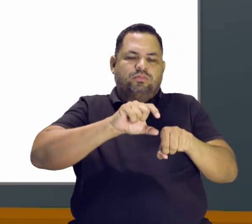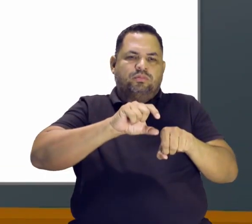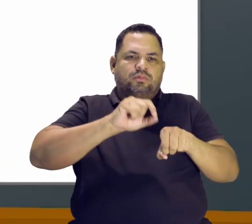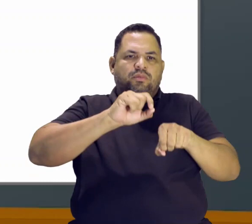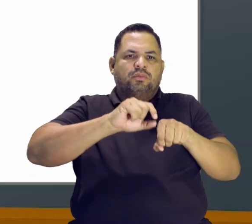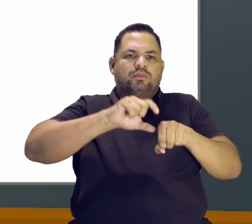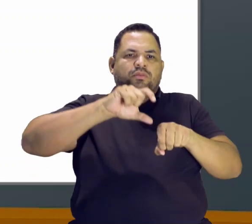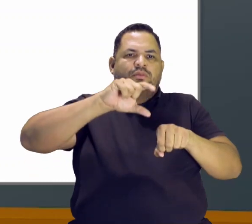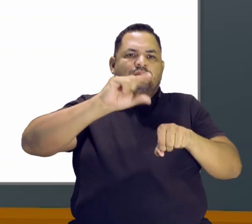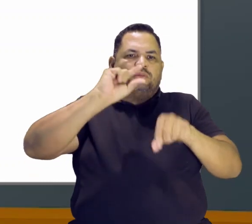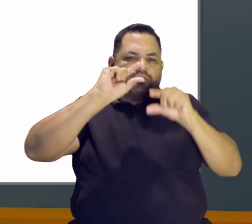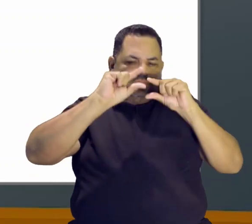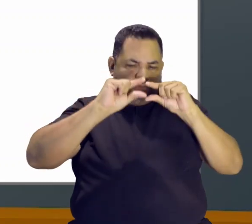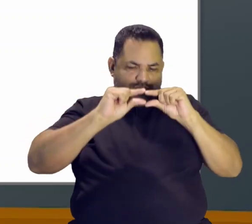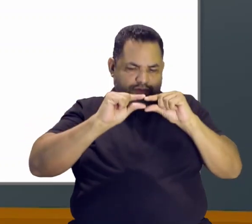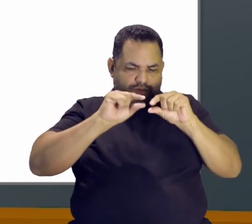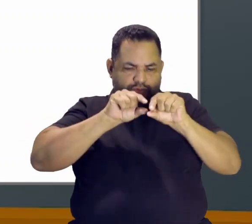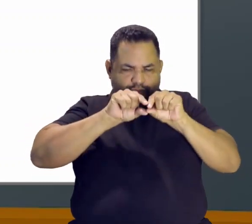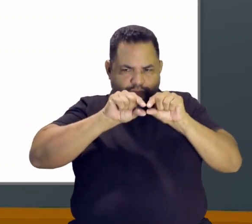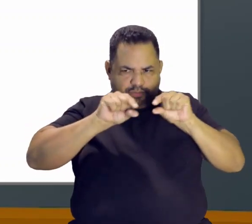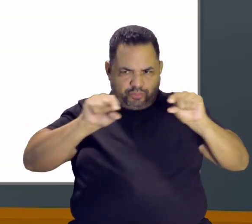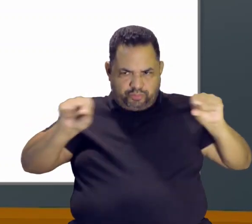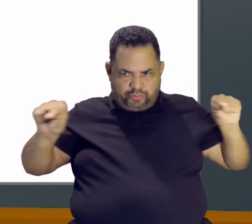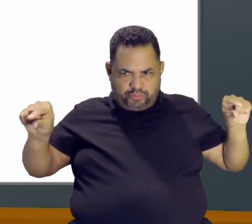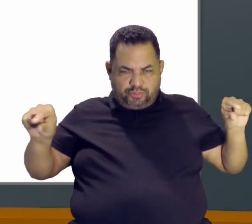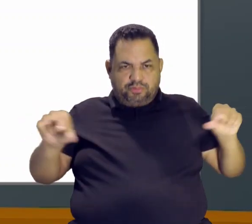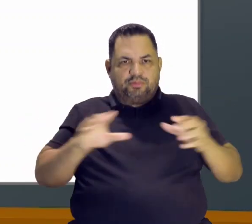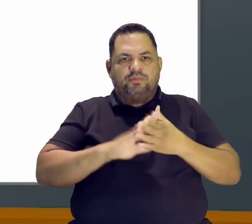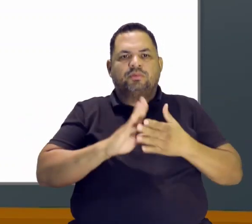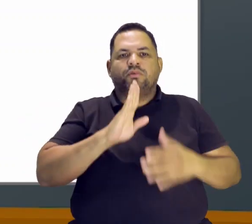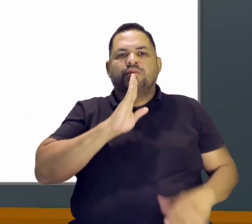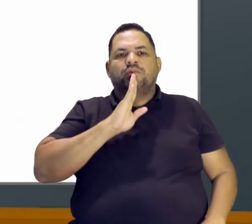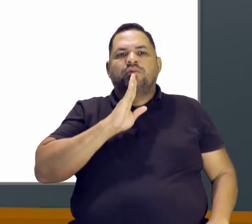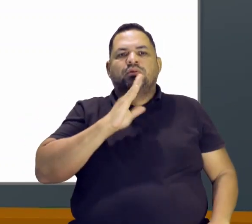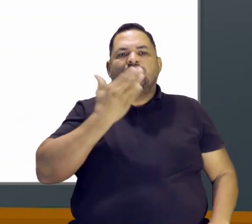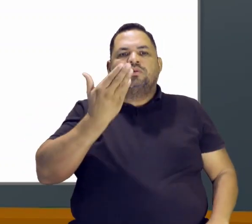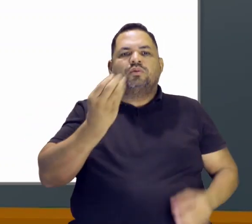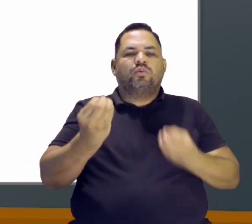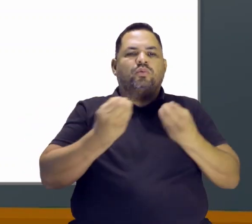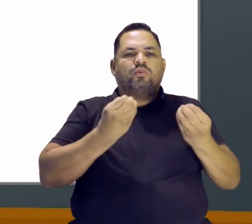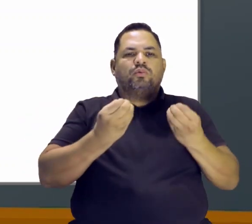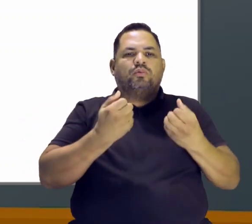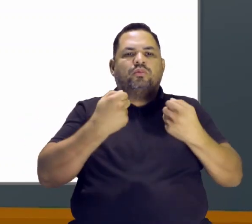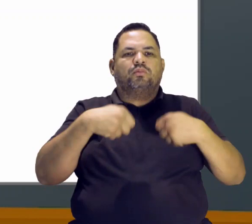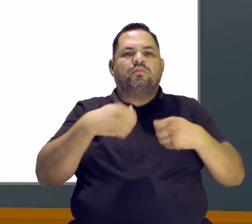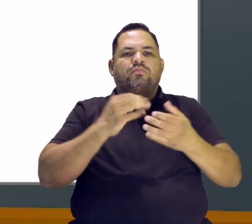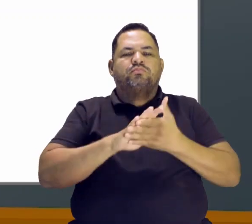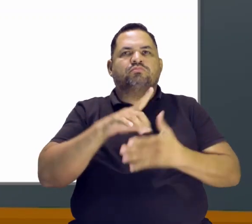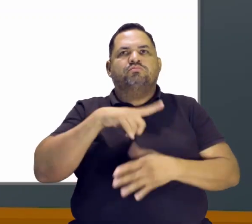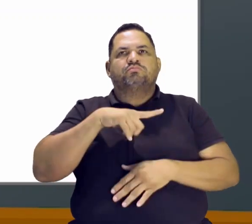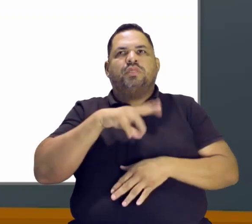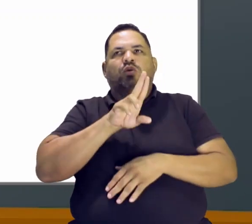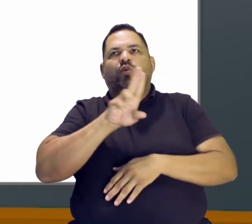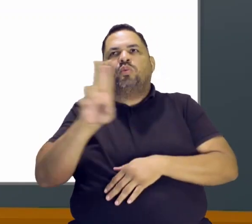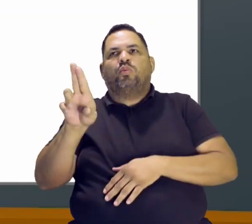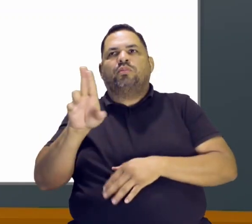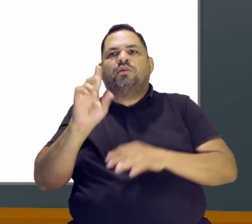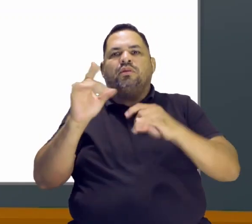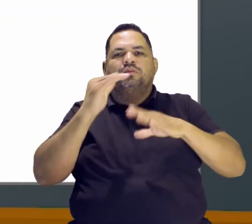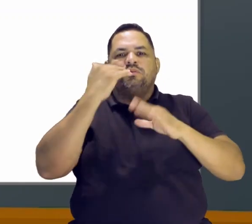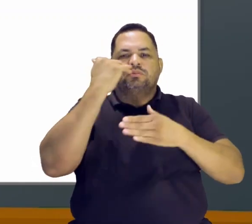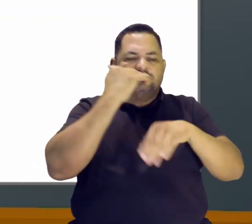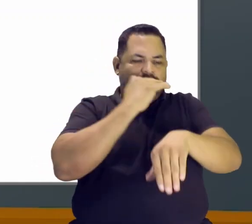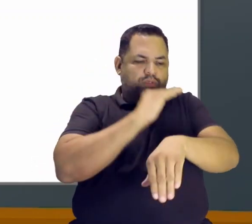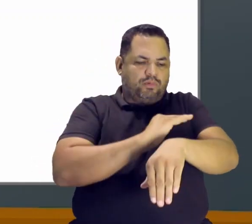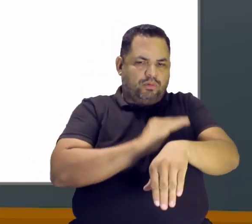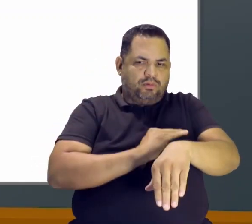um mais fininho. Então a gente vai já conhecer agora como que a gente poderia chamar cada uma dessas etapas aí desse músculo,